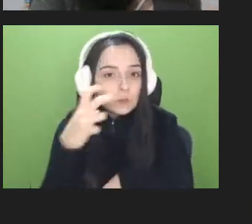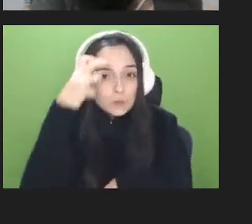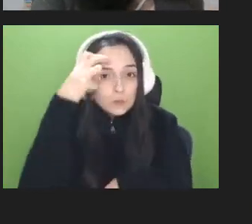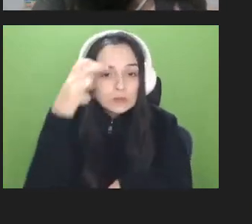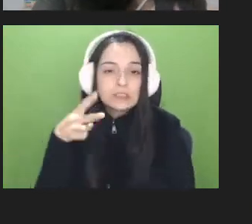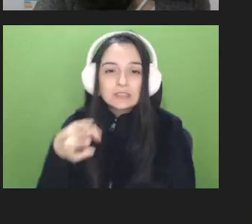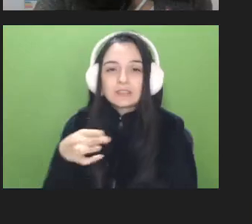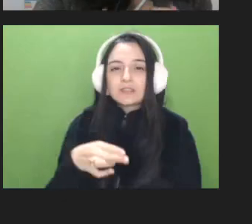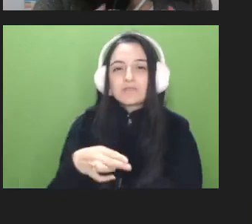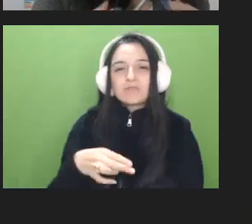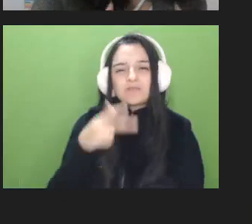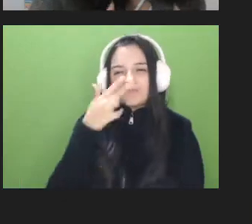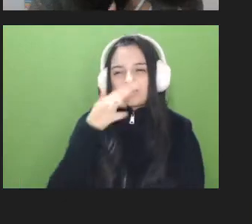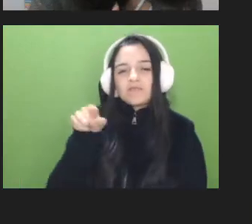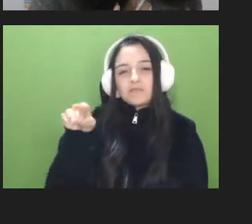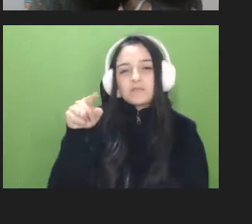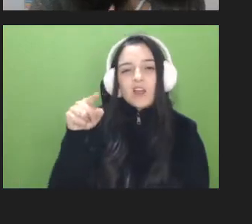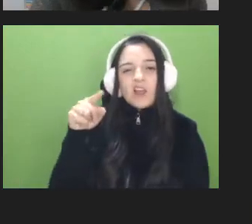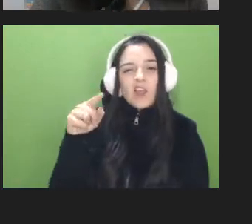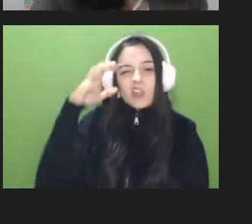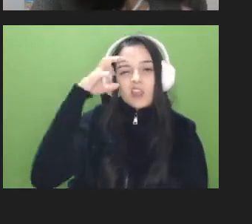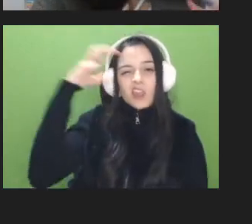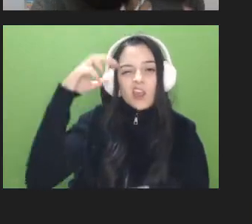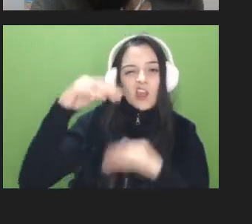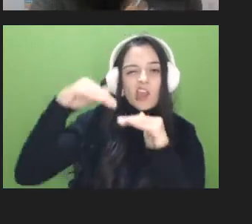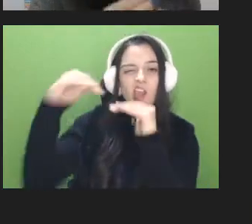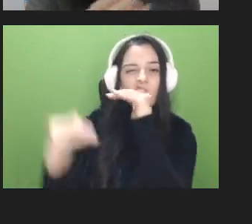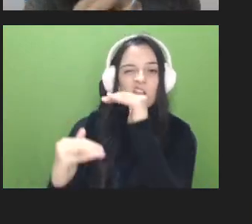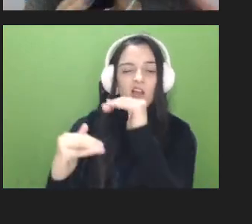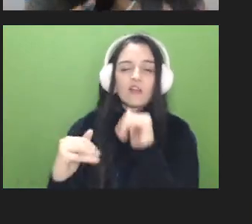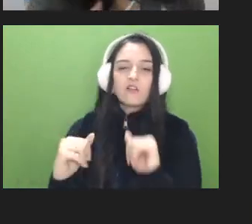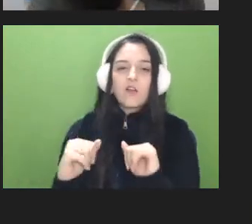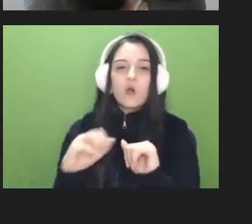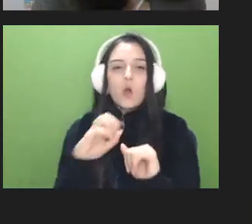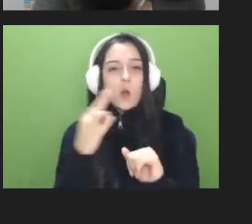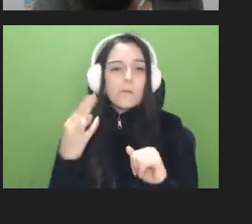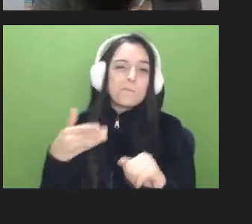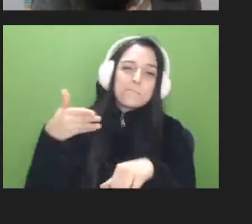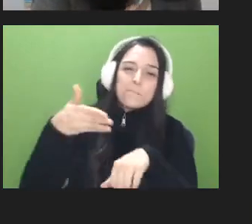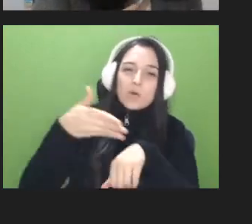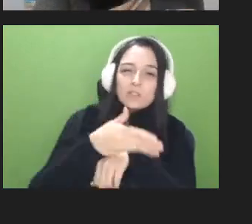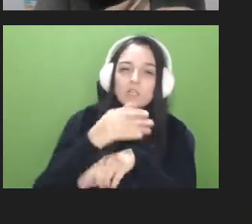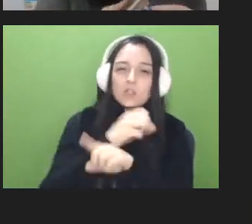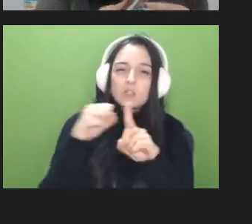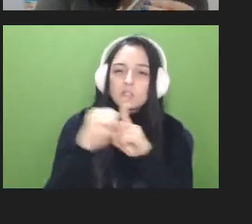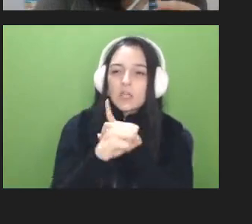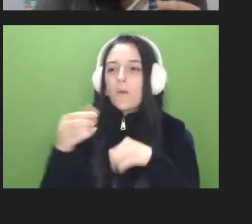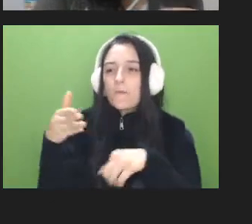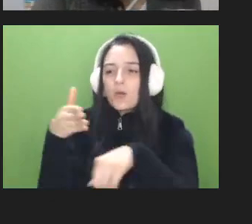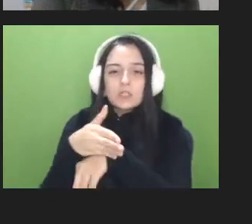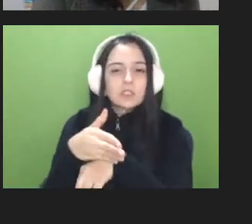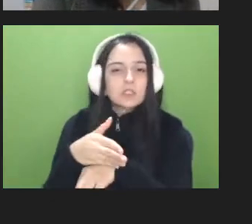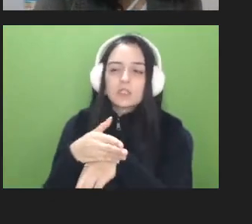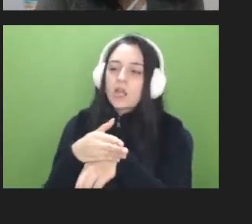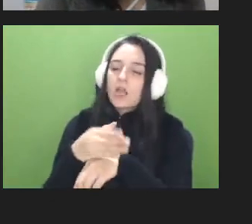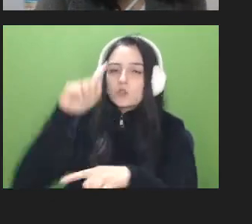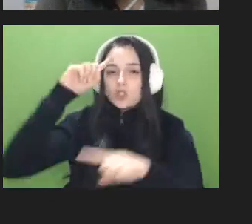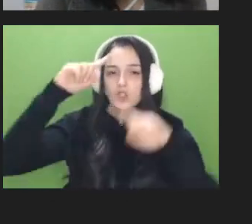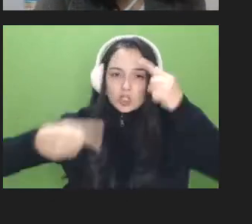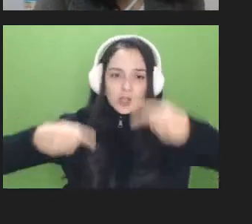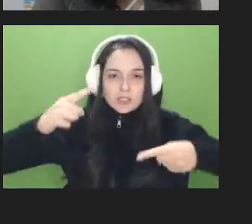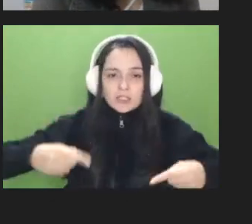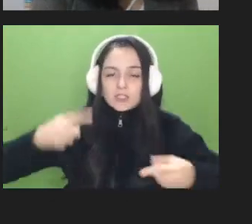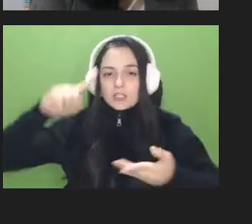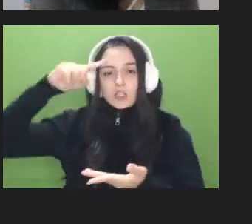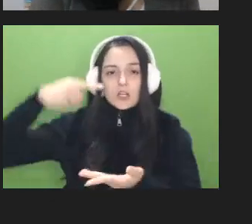como inferior ou excluída de processos de participação social, processos de decisão, a gente está diante daquilo que se denomina